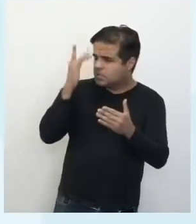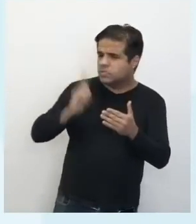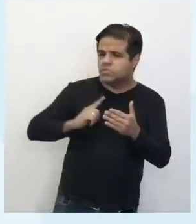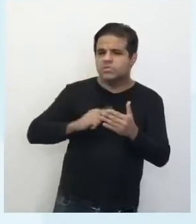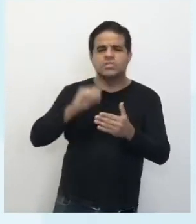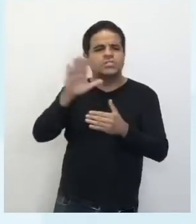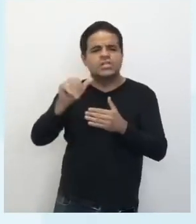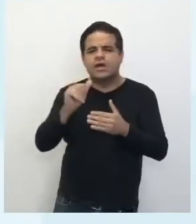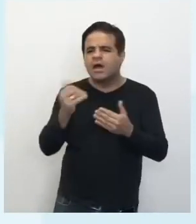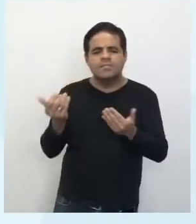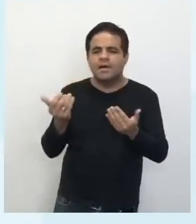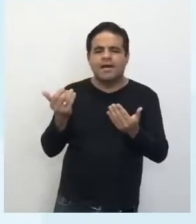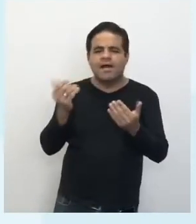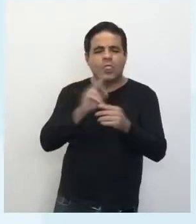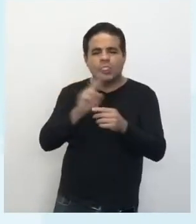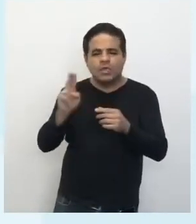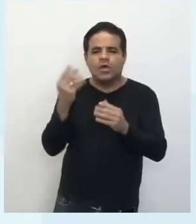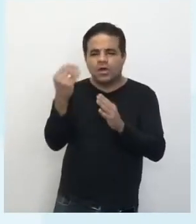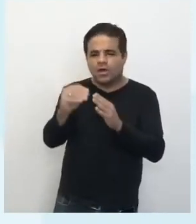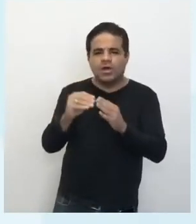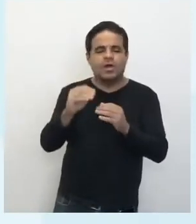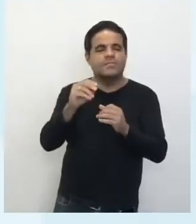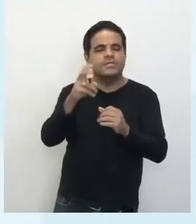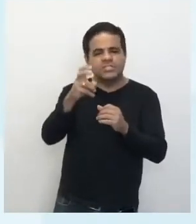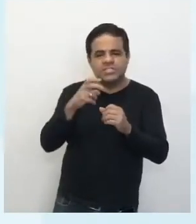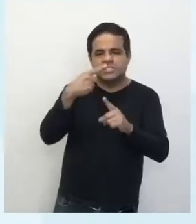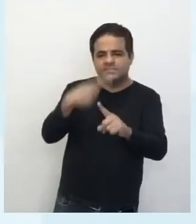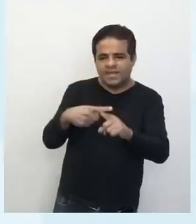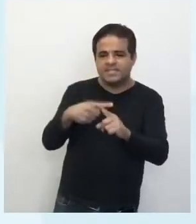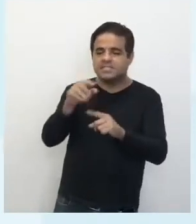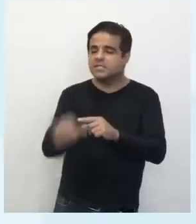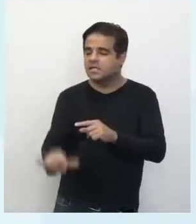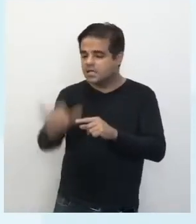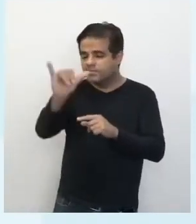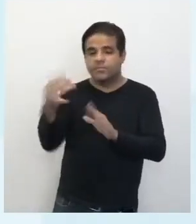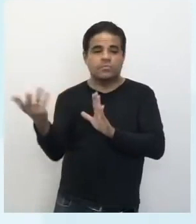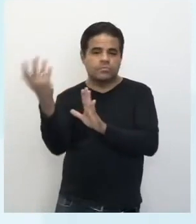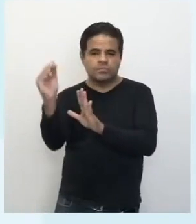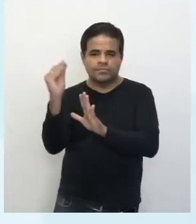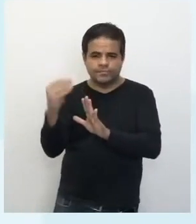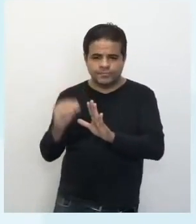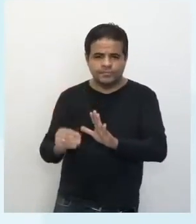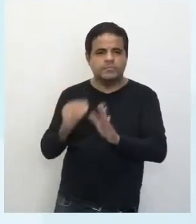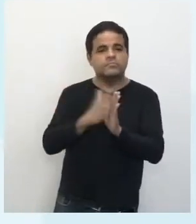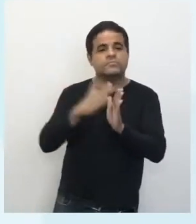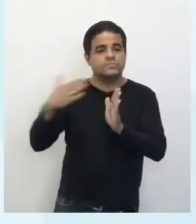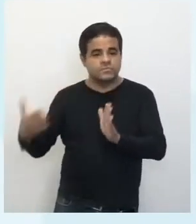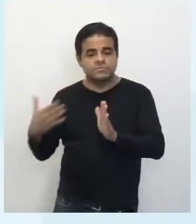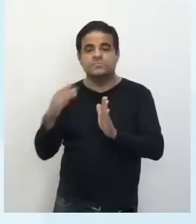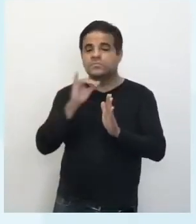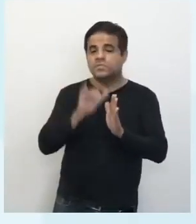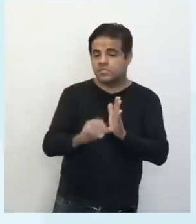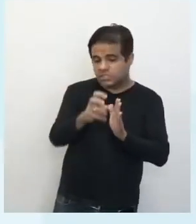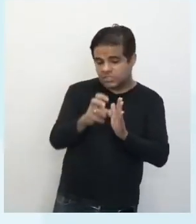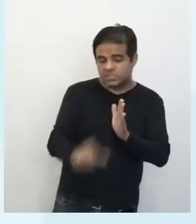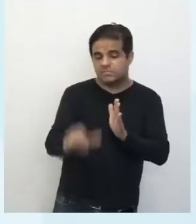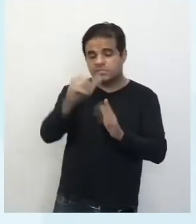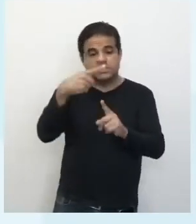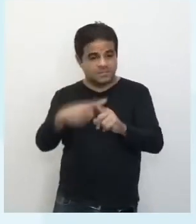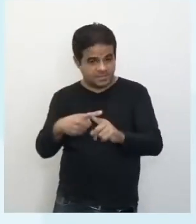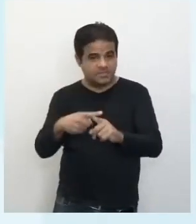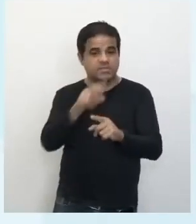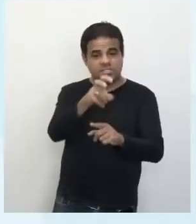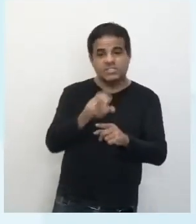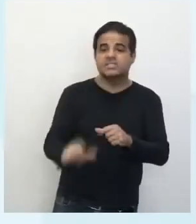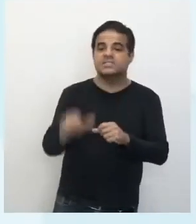isso de chuveirinho, tá? Mas aí, ó, x vezes y... Aí vai marcando e colocando do lado a sua resposta, ó, x vezes y,